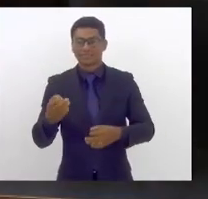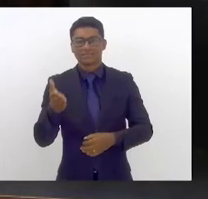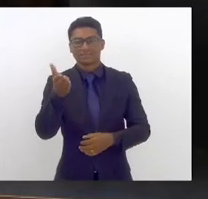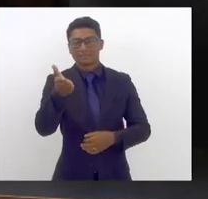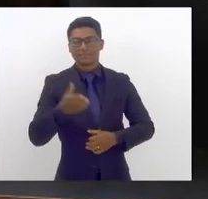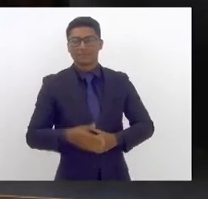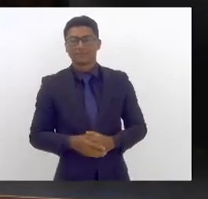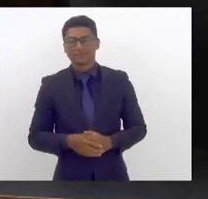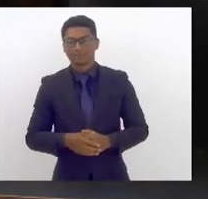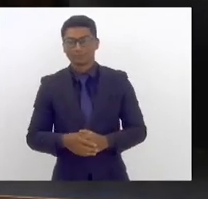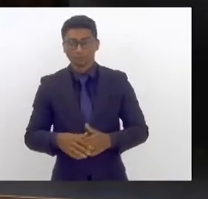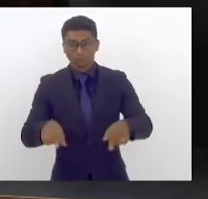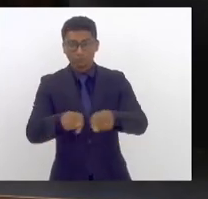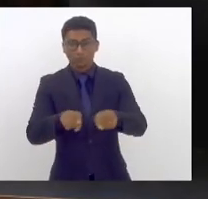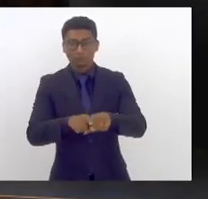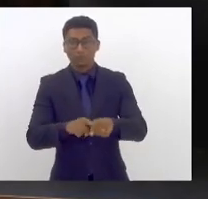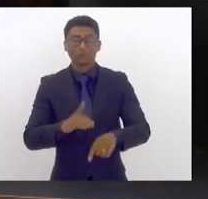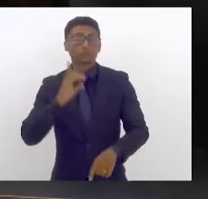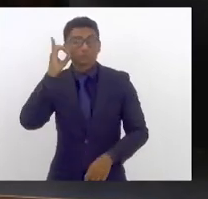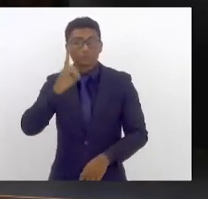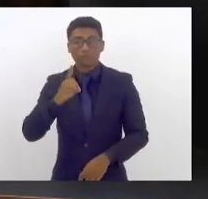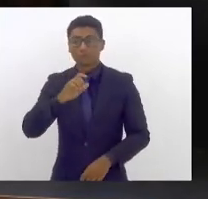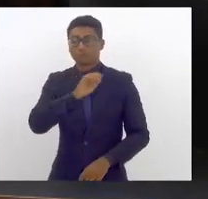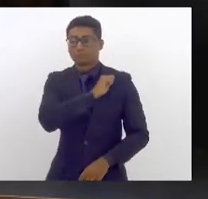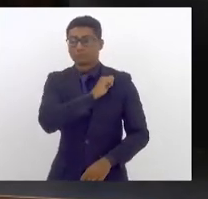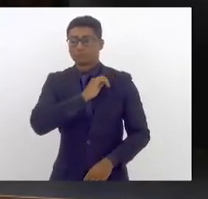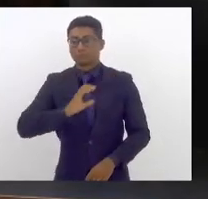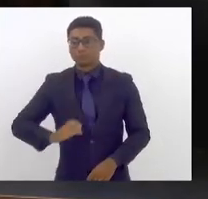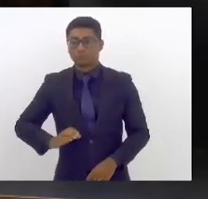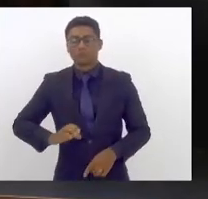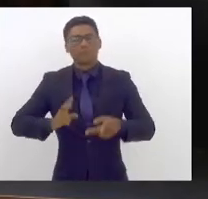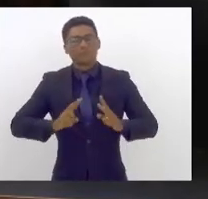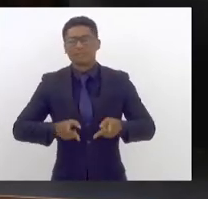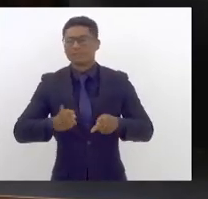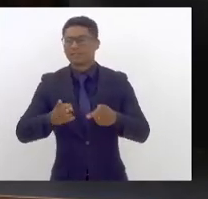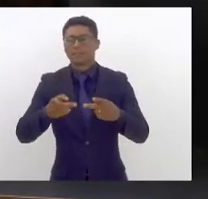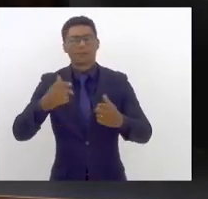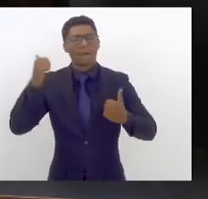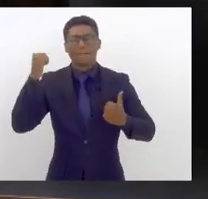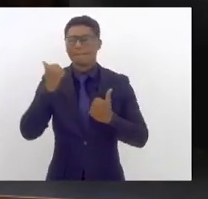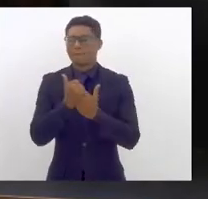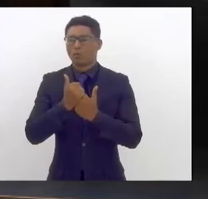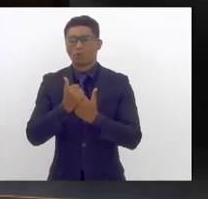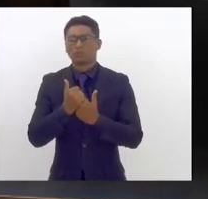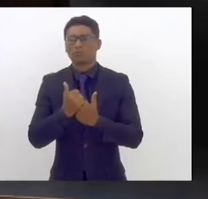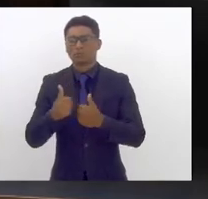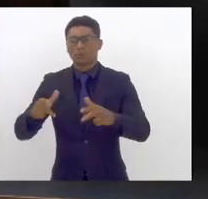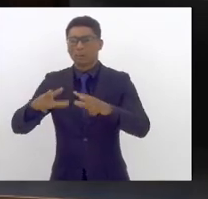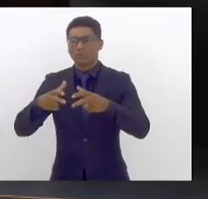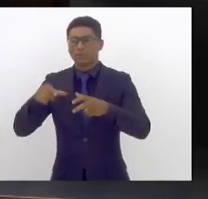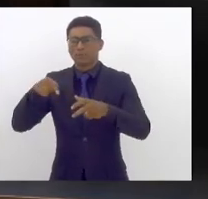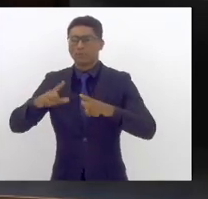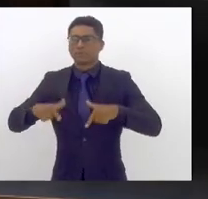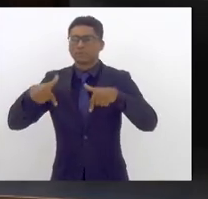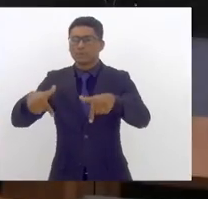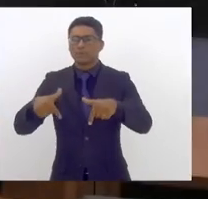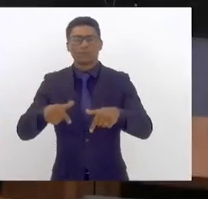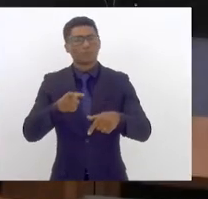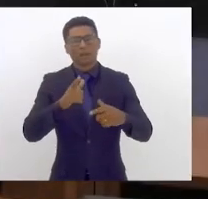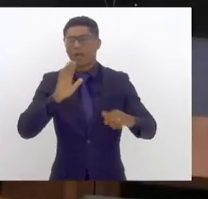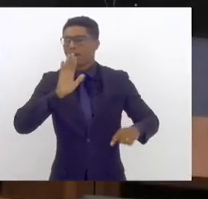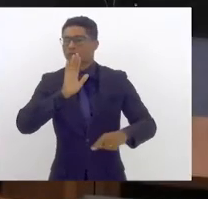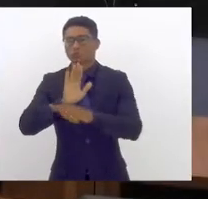também ao Deputado André Siciliano que também sempre foi muito defensor das ações da comissão sempre nos ajudou